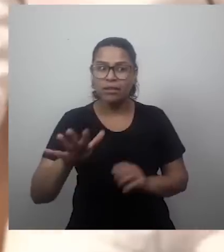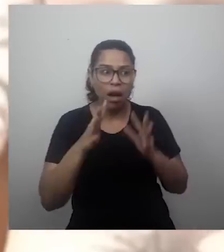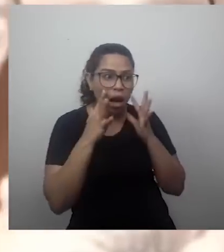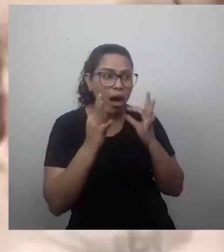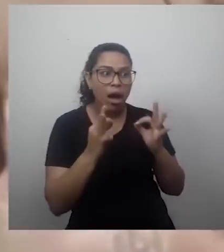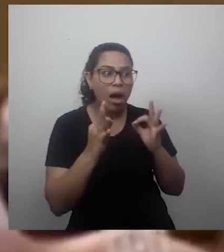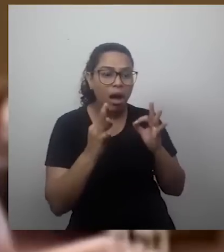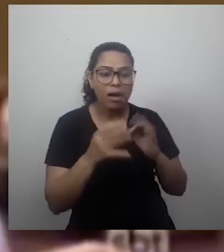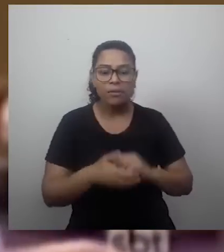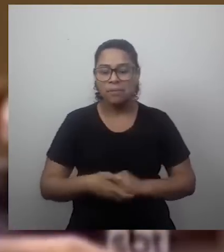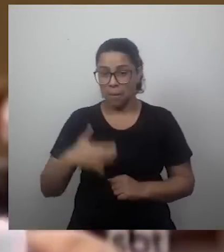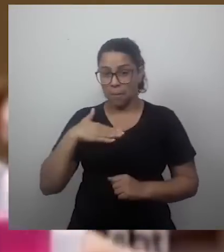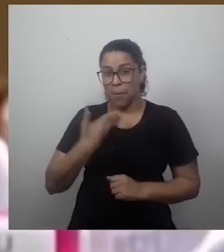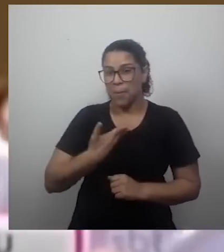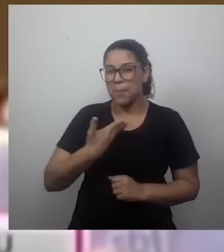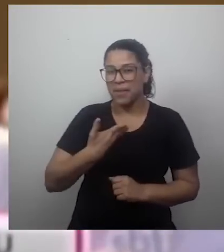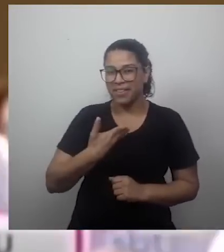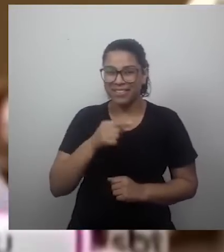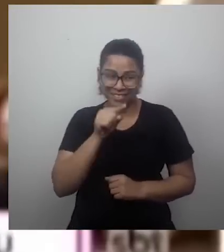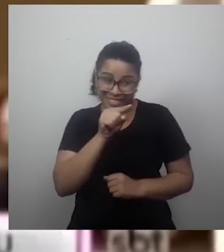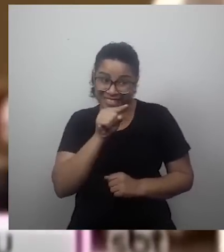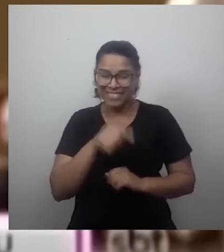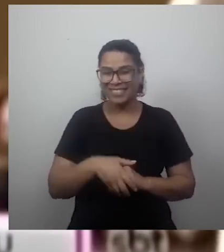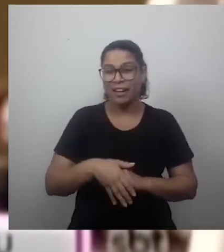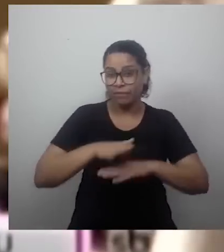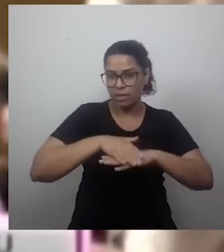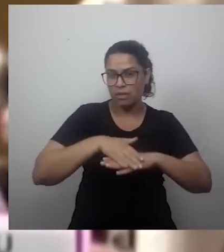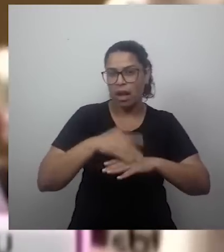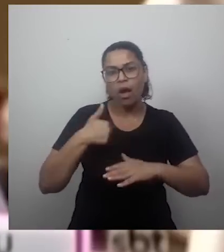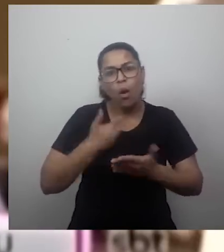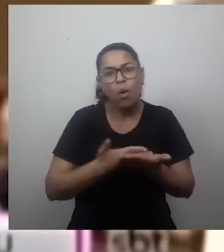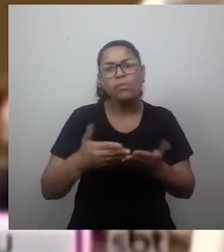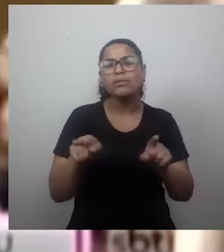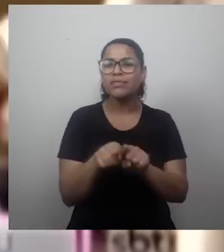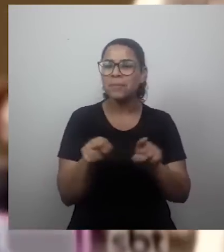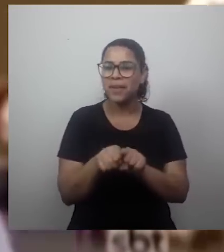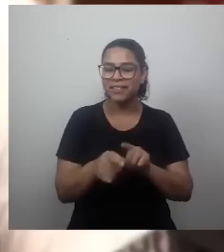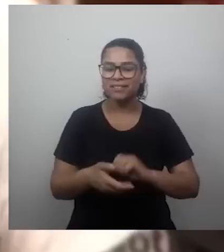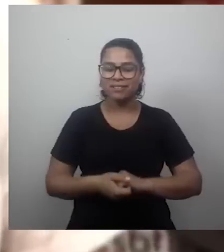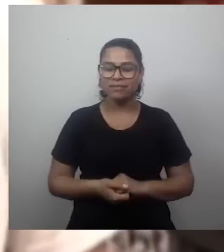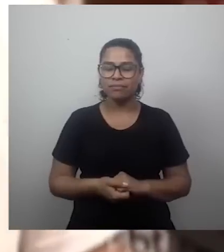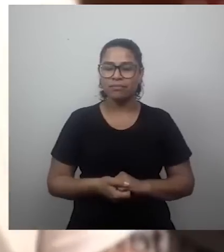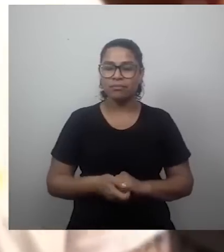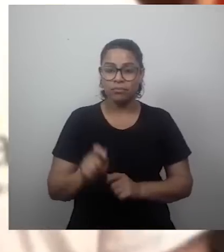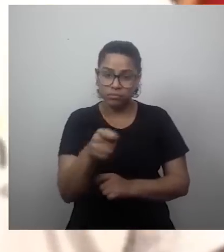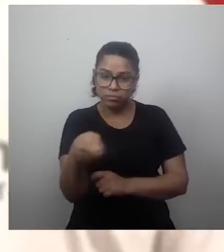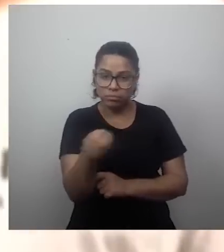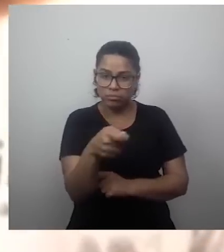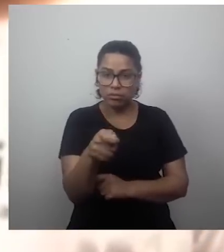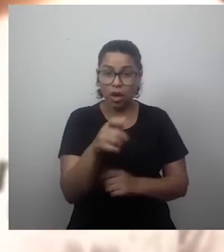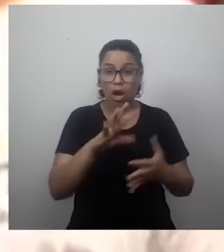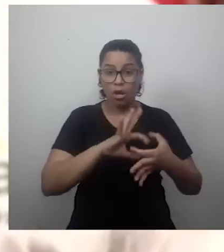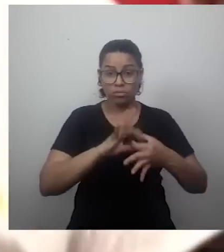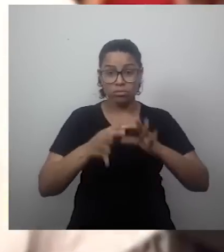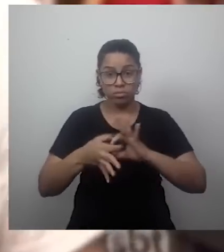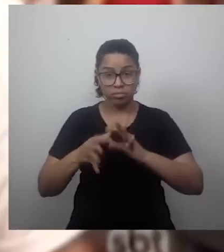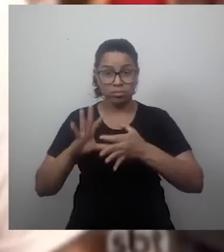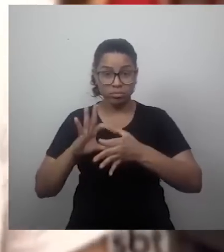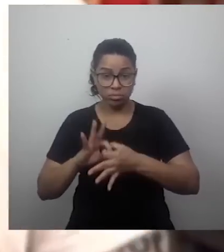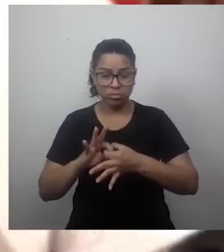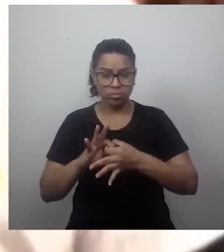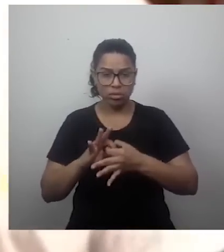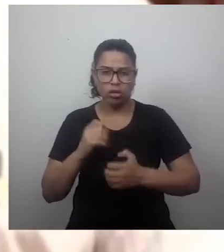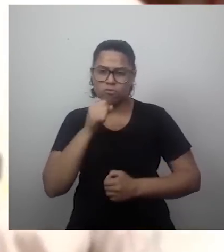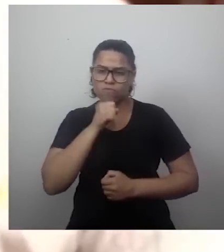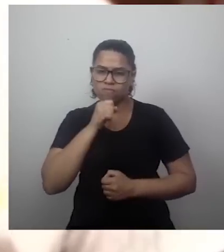crianças. A minha amiga, ela fazia lá também ali. Aí eu comecei a fazer também. A esgrima é um esporte olímpico, um dos mais antigos que tem,